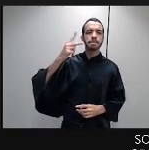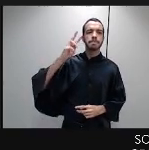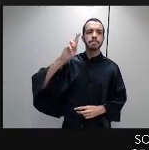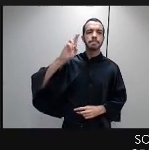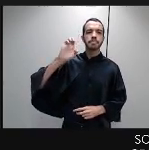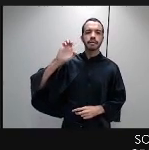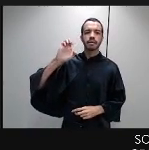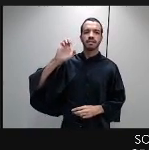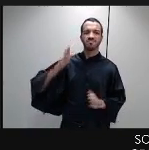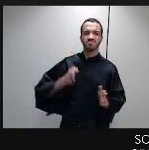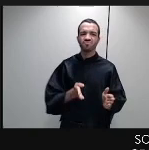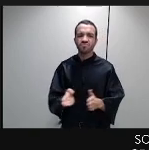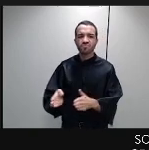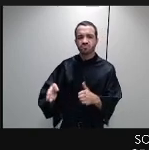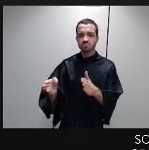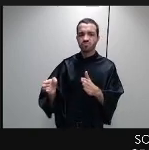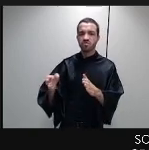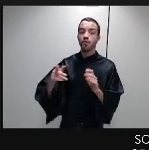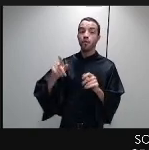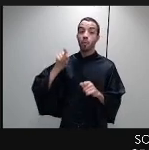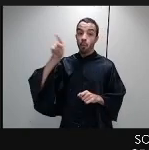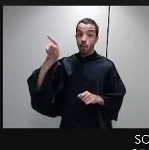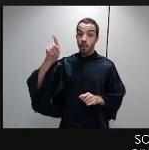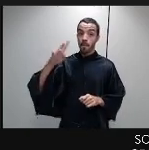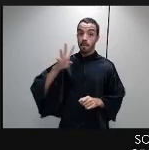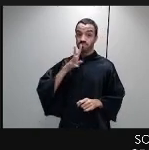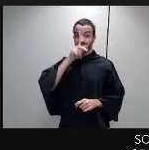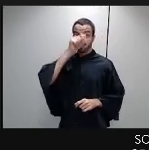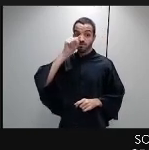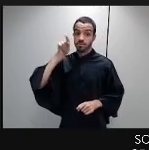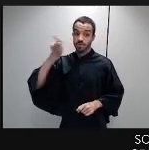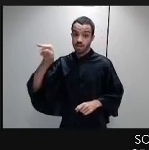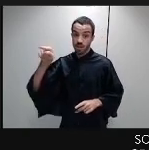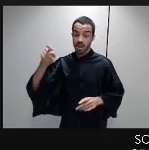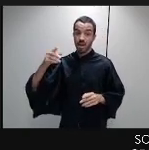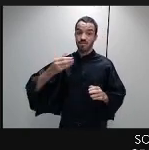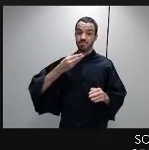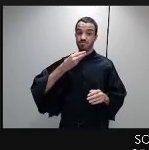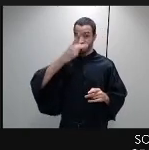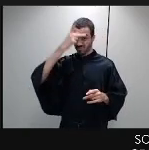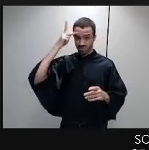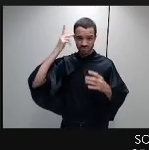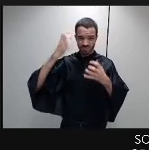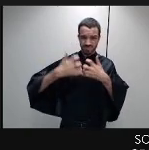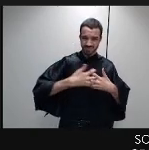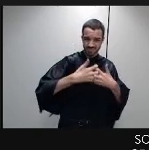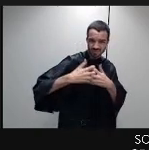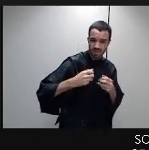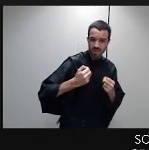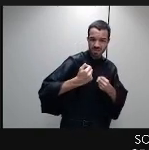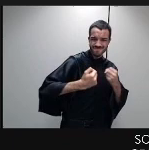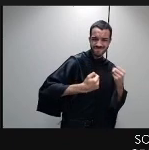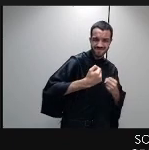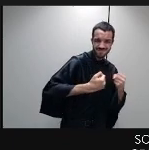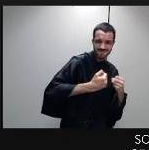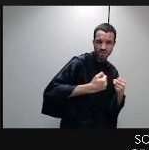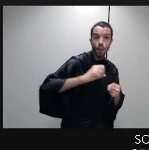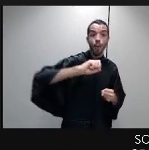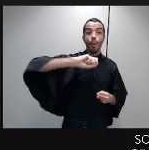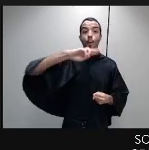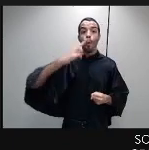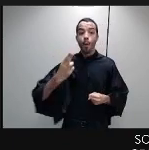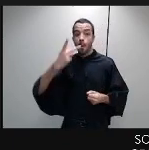transportador o mesmo vendedor comprador eu pelo conluios dos três